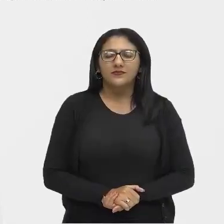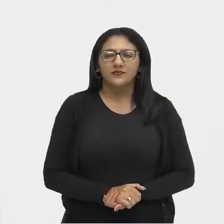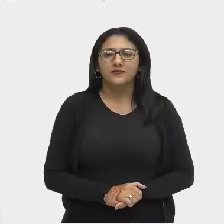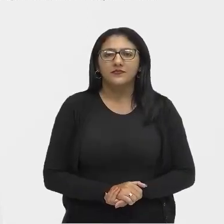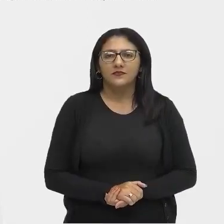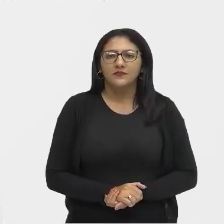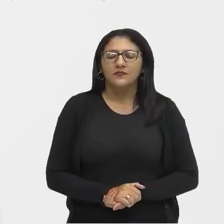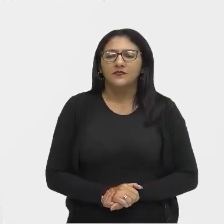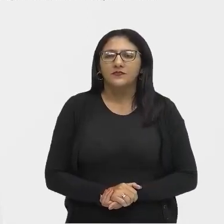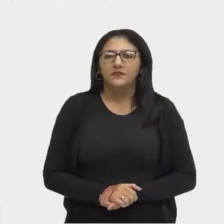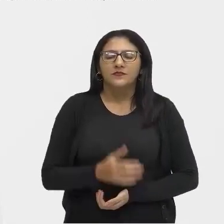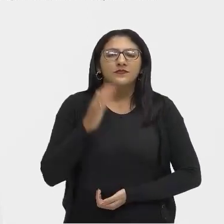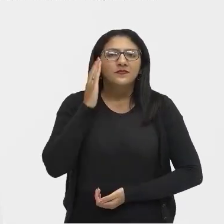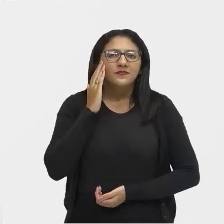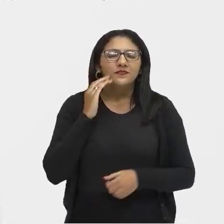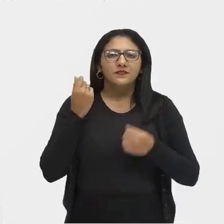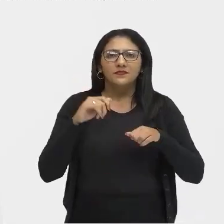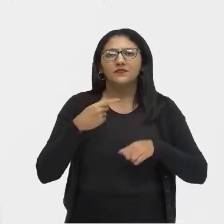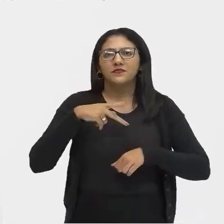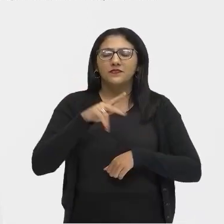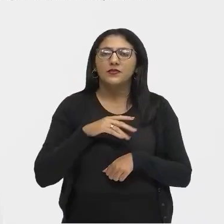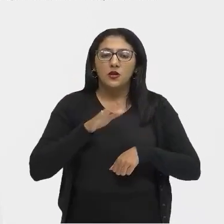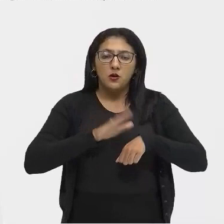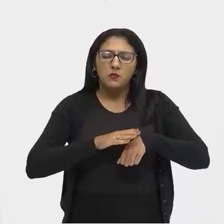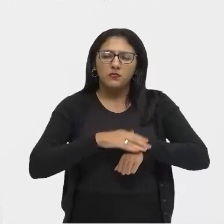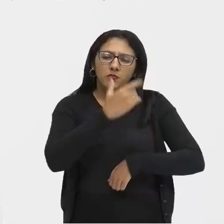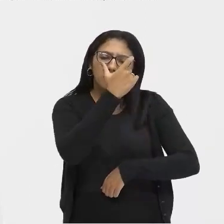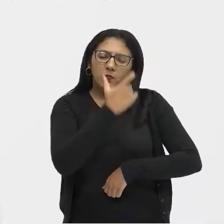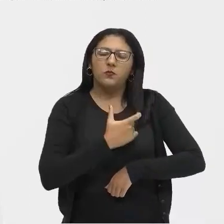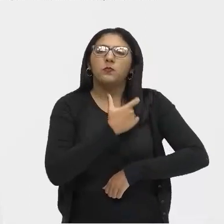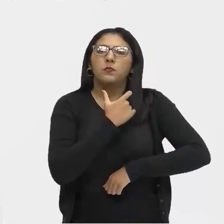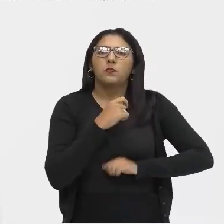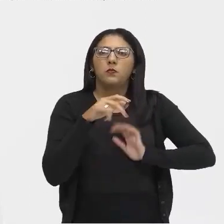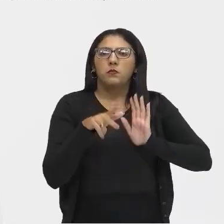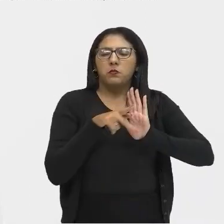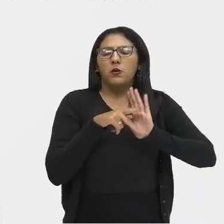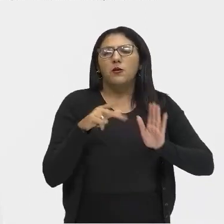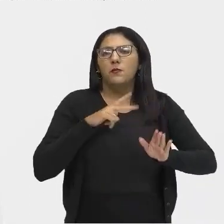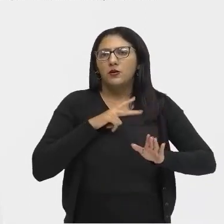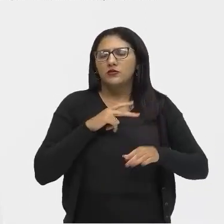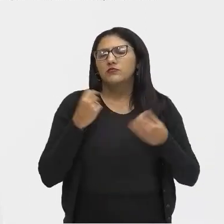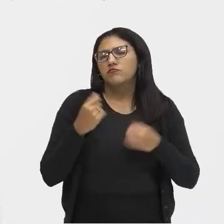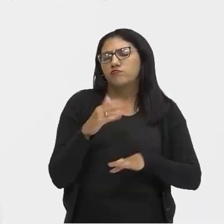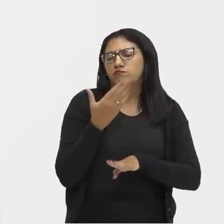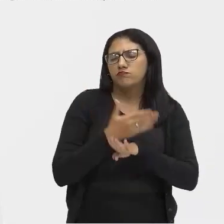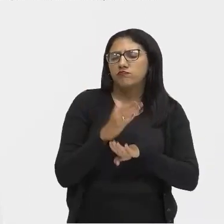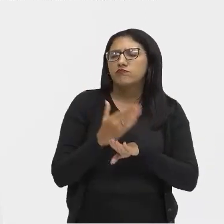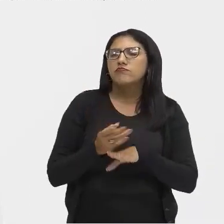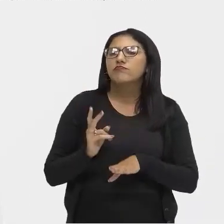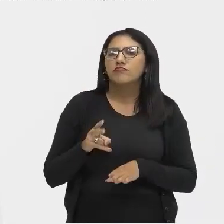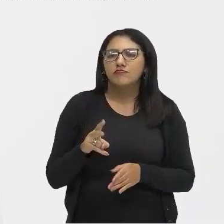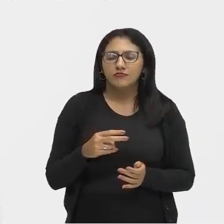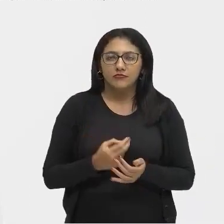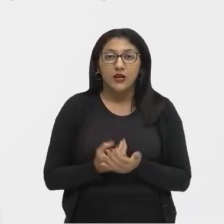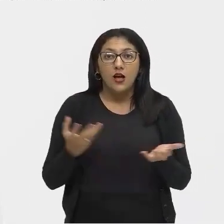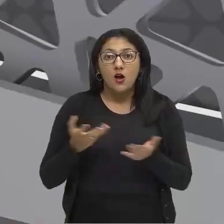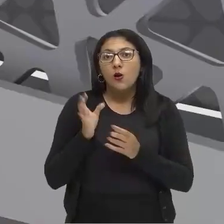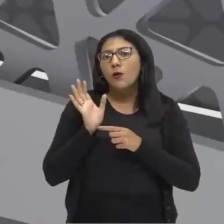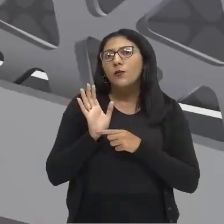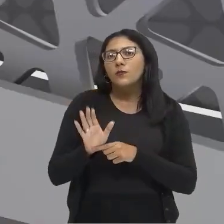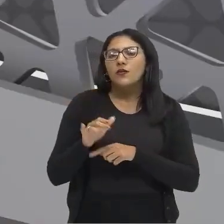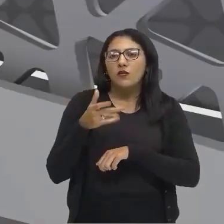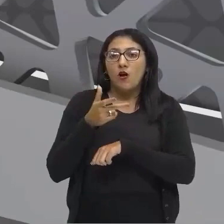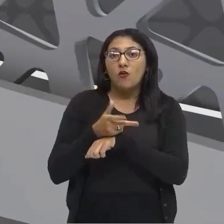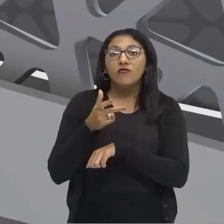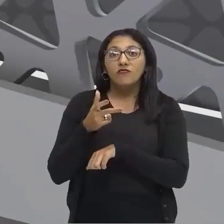quem você é. Então, seja o seu protagonista. Exercite Aí eu trouxe para vocês um vídeo de